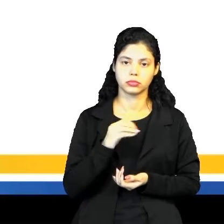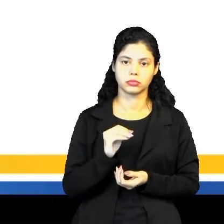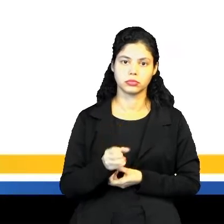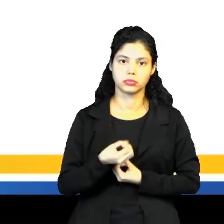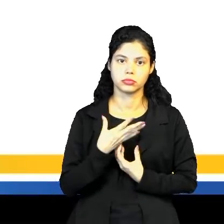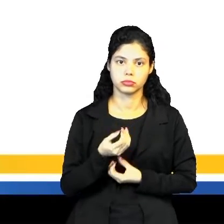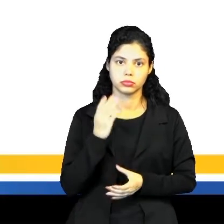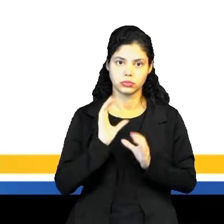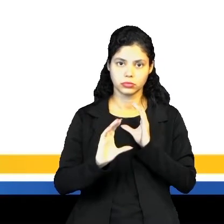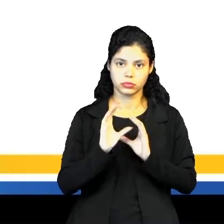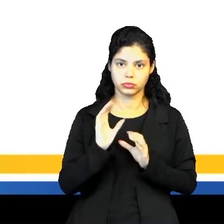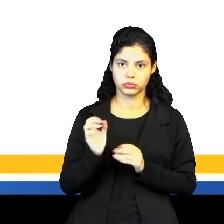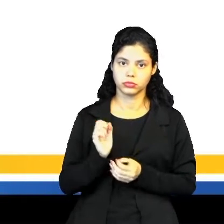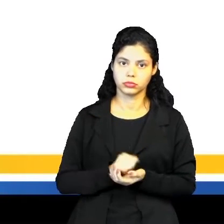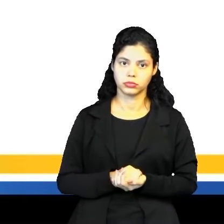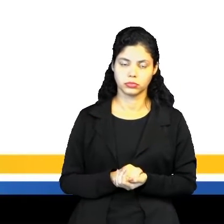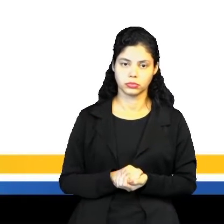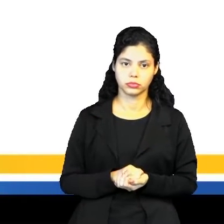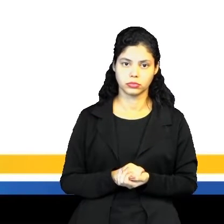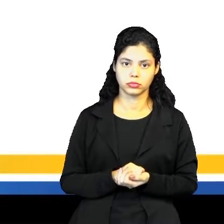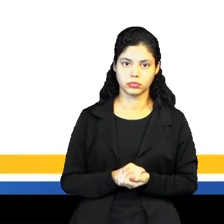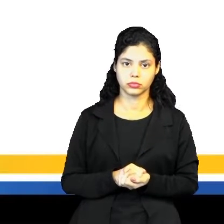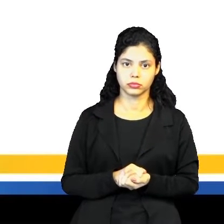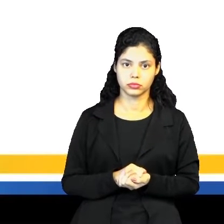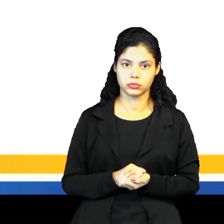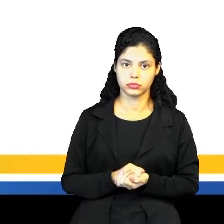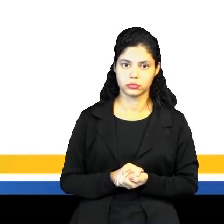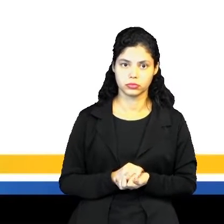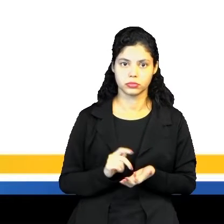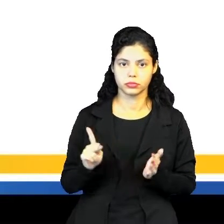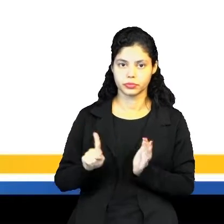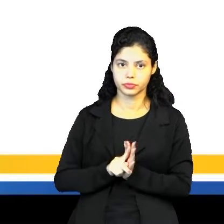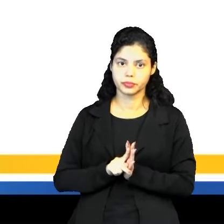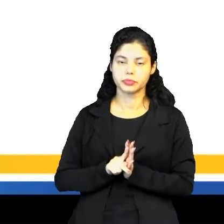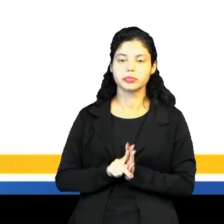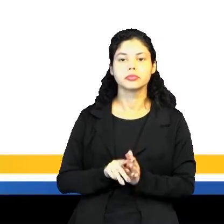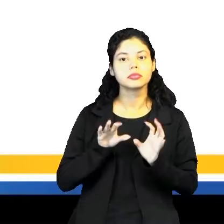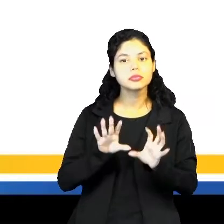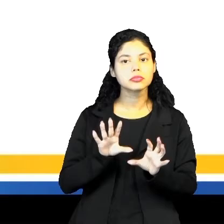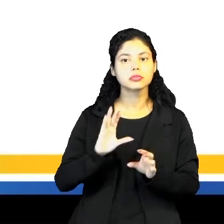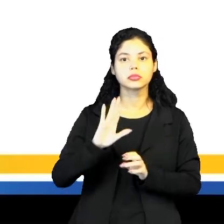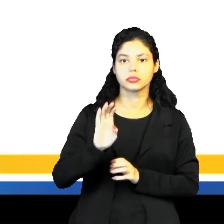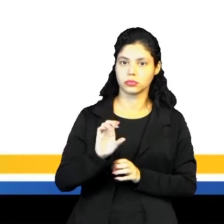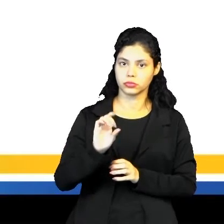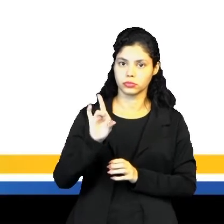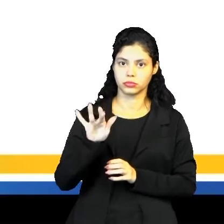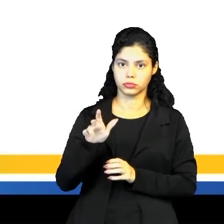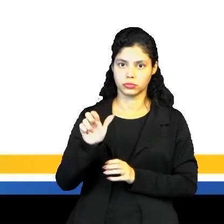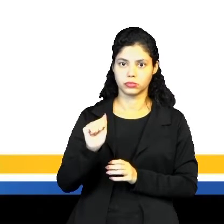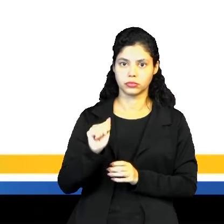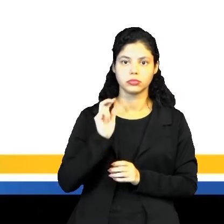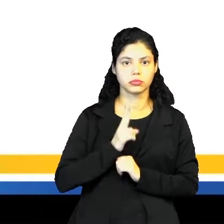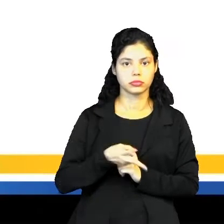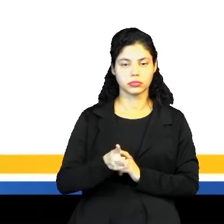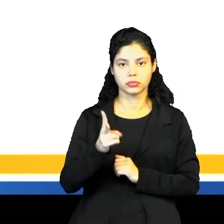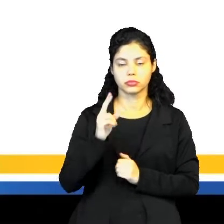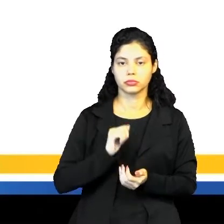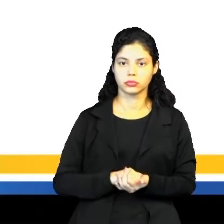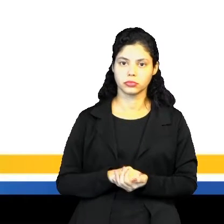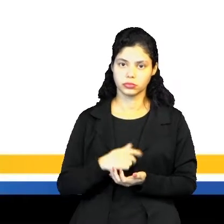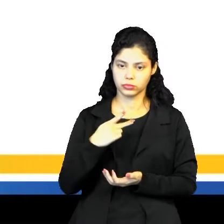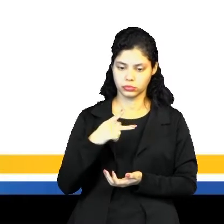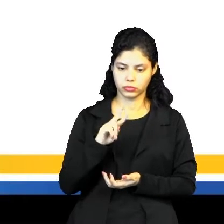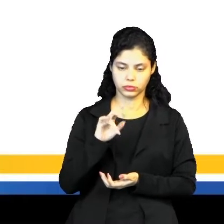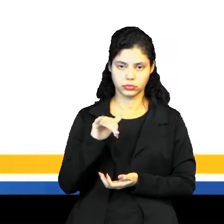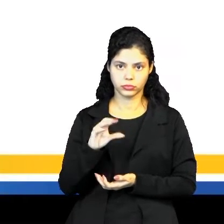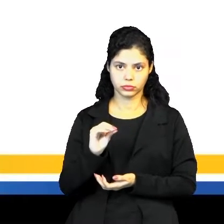amor e uma canção desesperada, que foi justamente essa obra que fez ele render aí o Prêmio